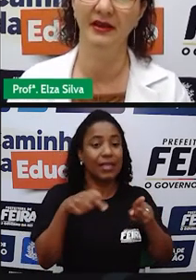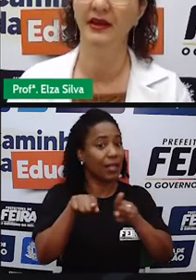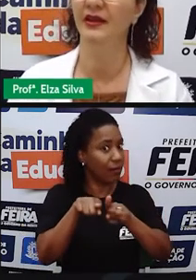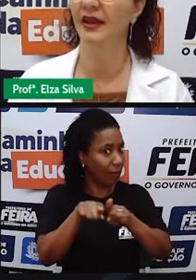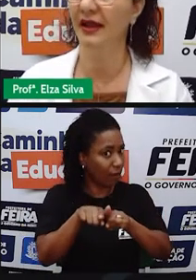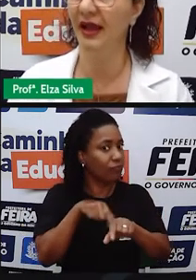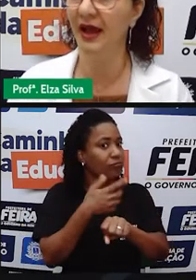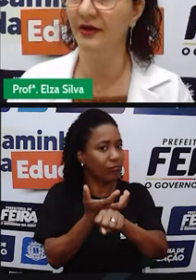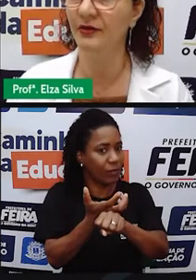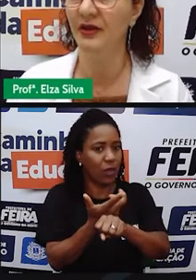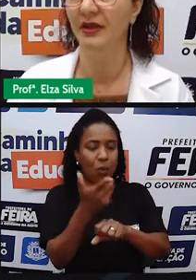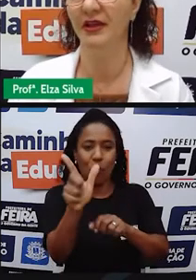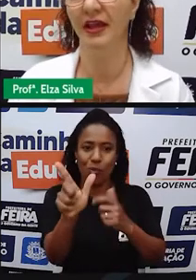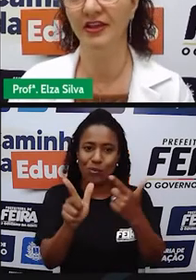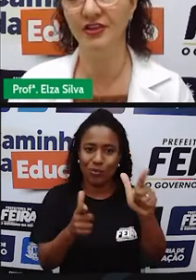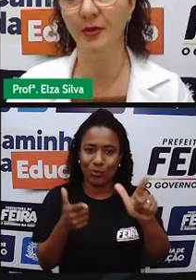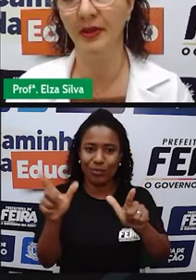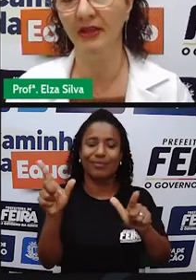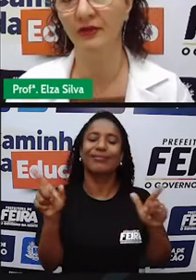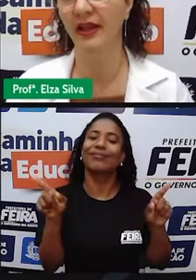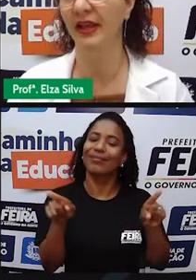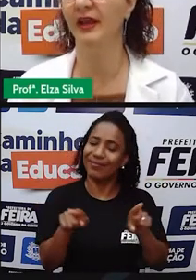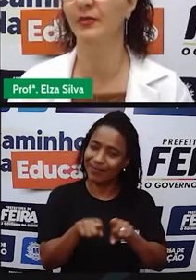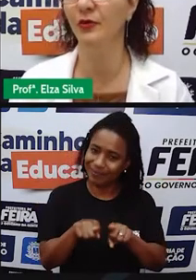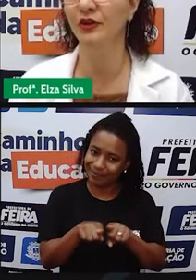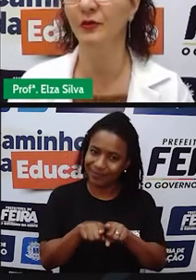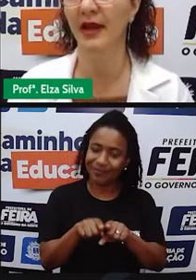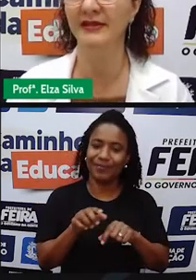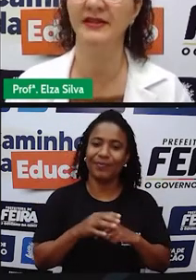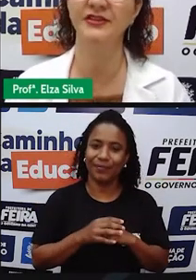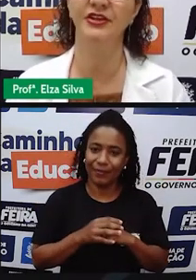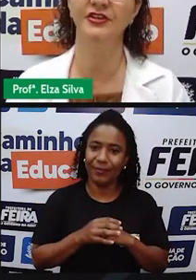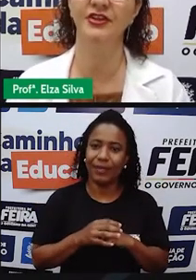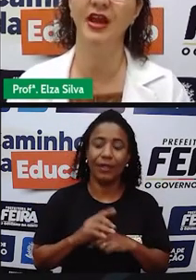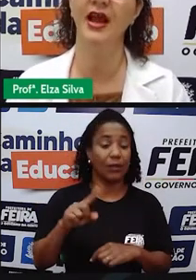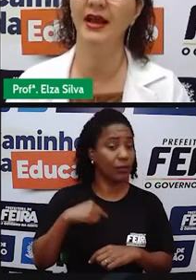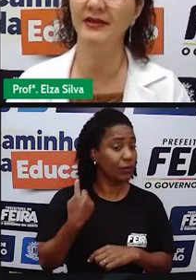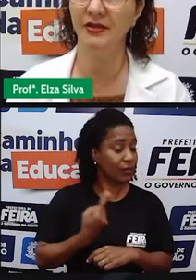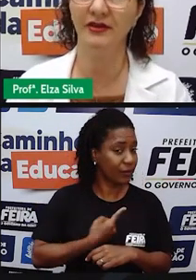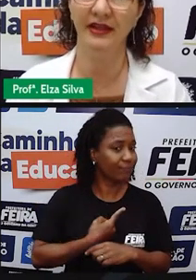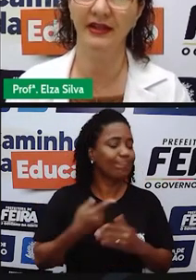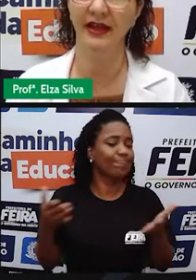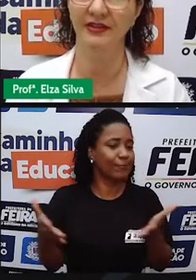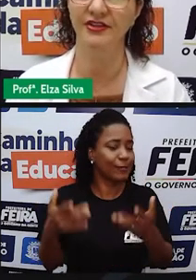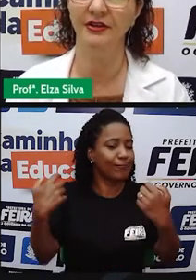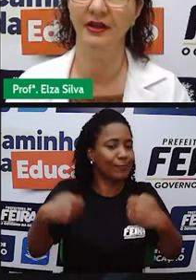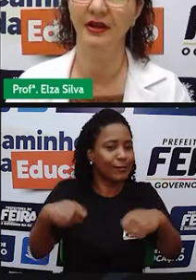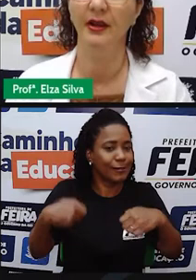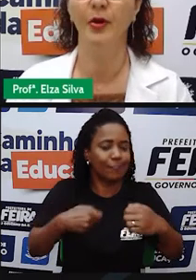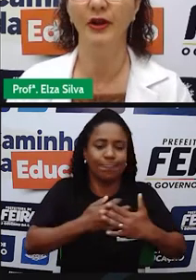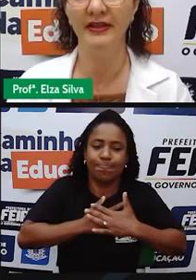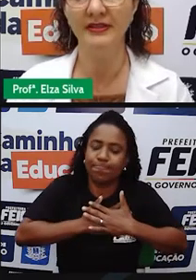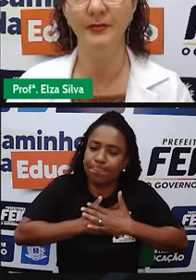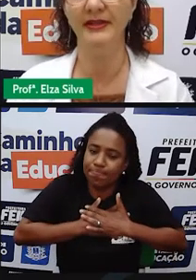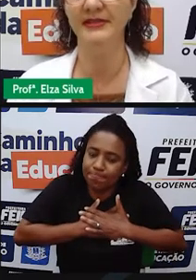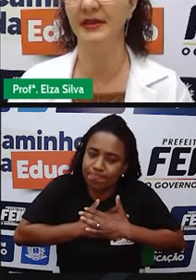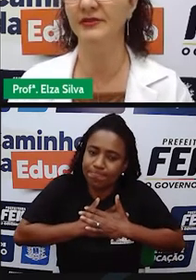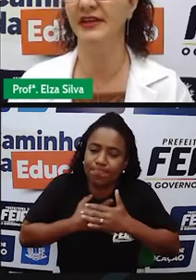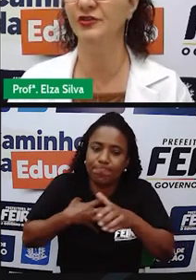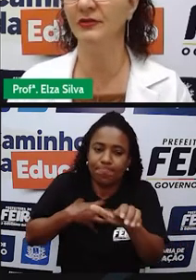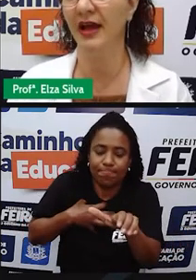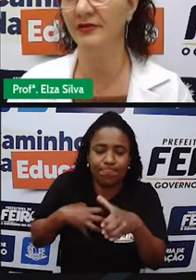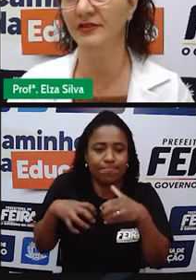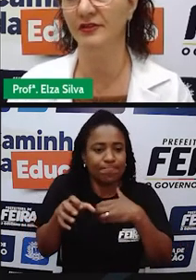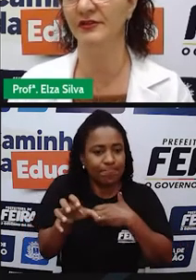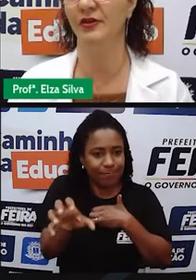disciplinas. E é claro que este momento requer muito mais da gente a solidariedade. Por isso,